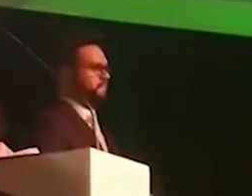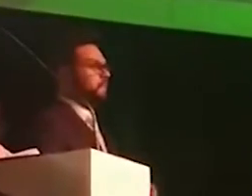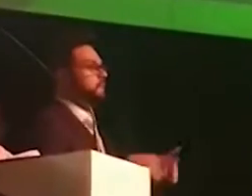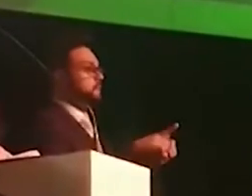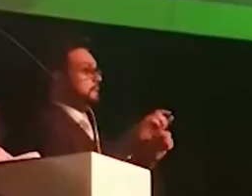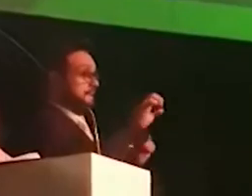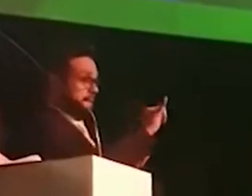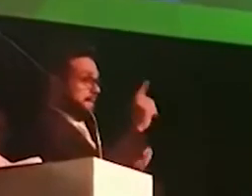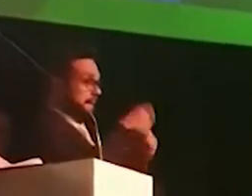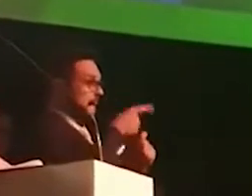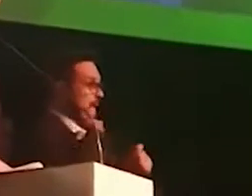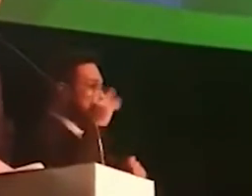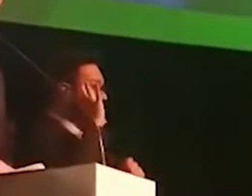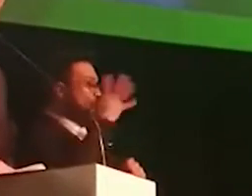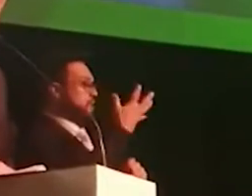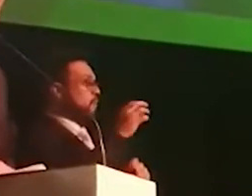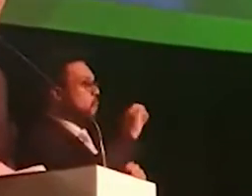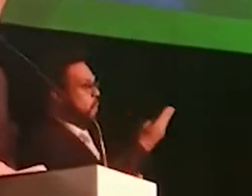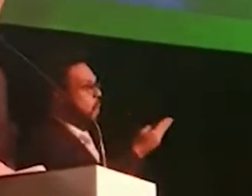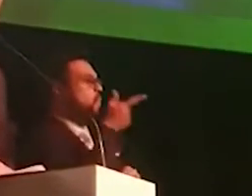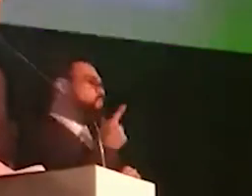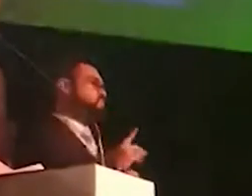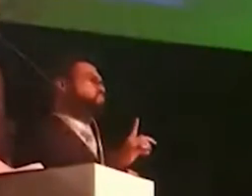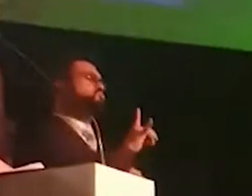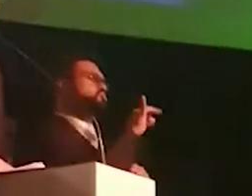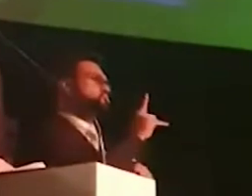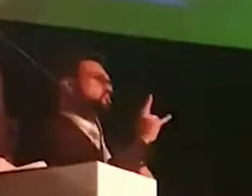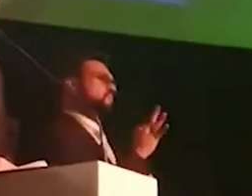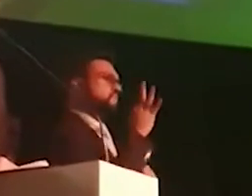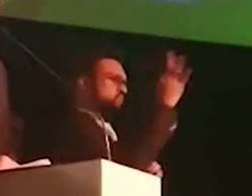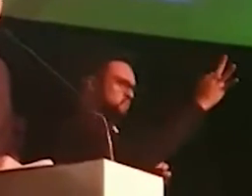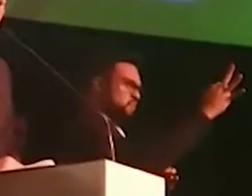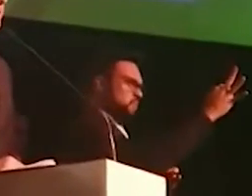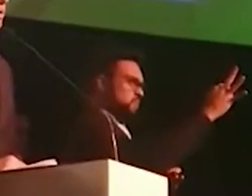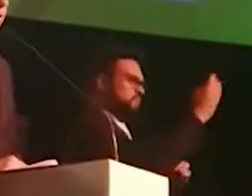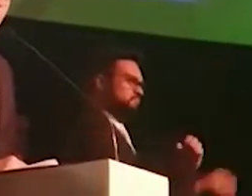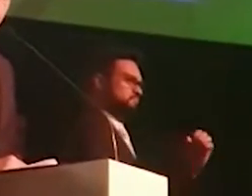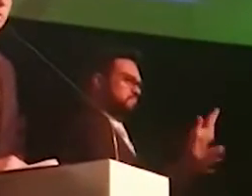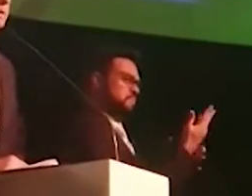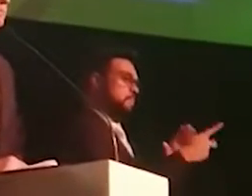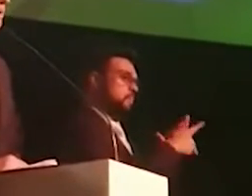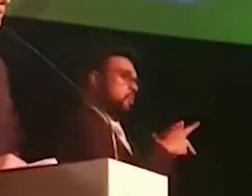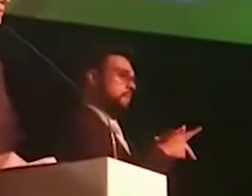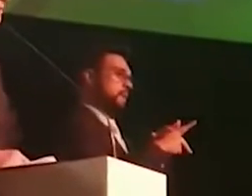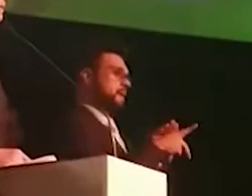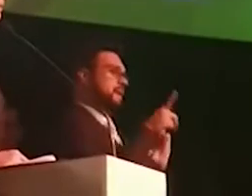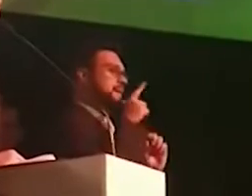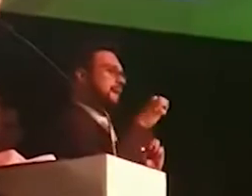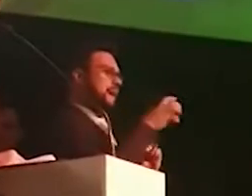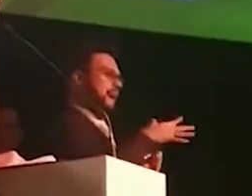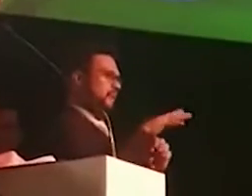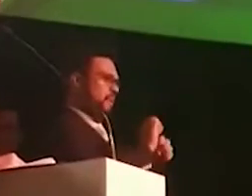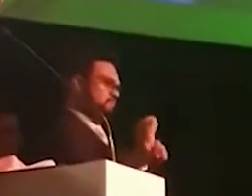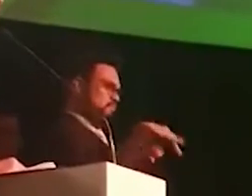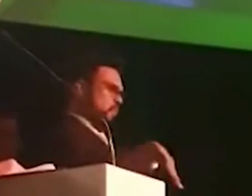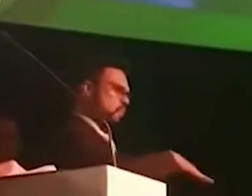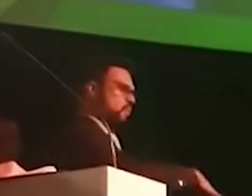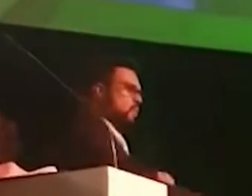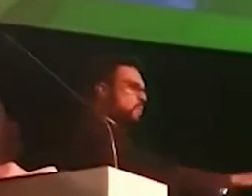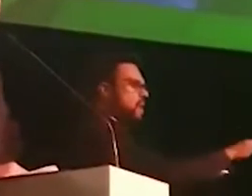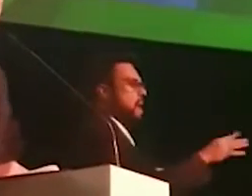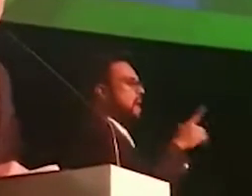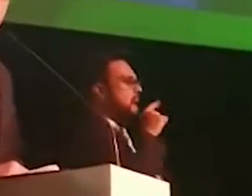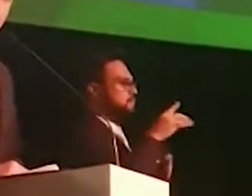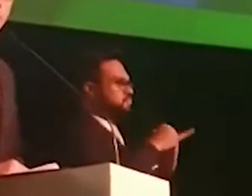esse problema, ou se conseguirmos um dia, quem sabe, fazer alguma hidrelétrica, ou melhor, investir em outras fontes de energia